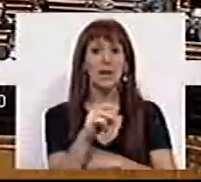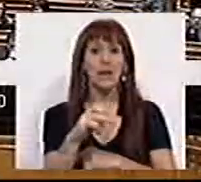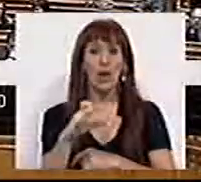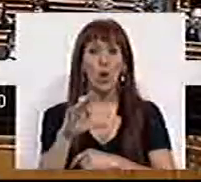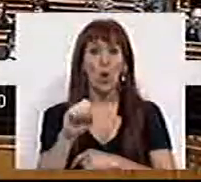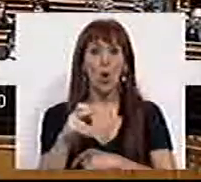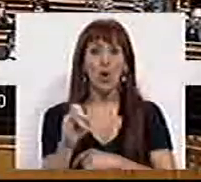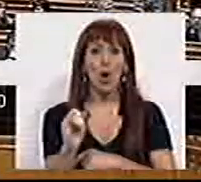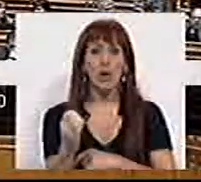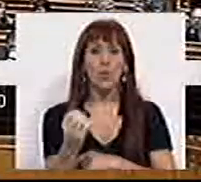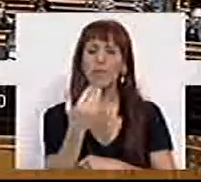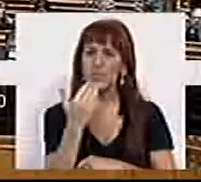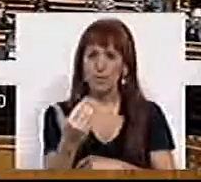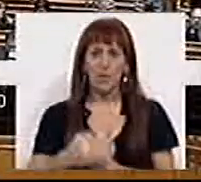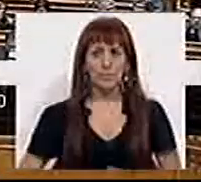Por favor.